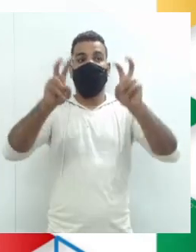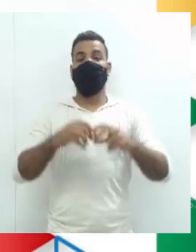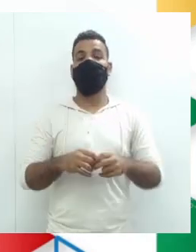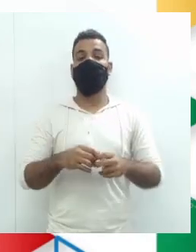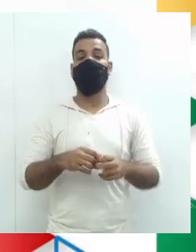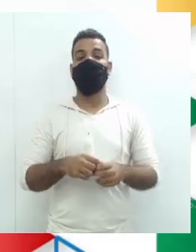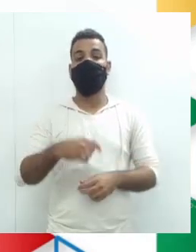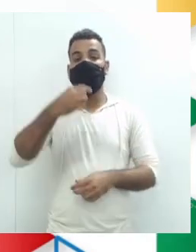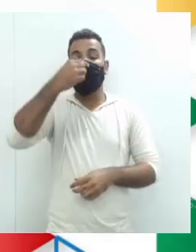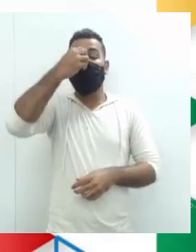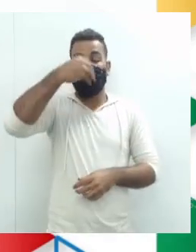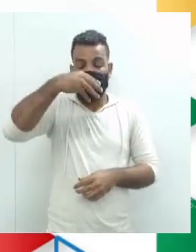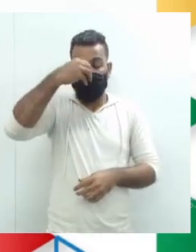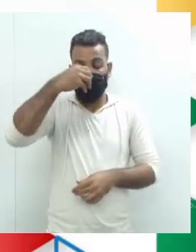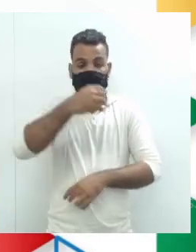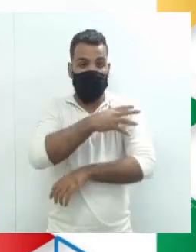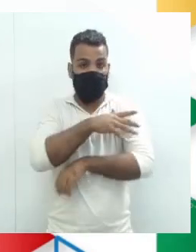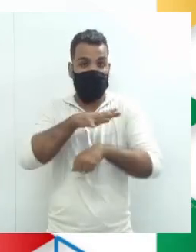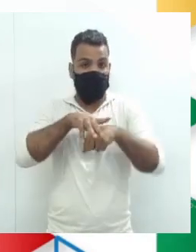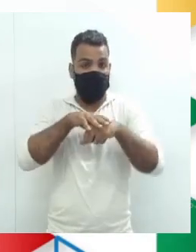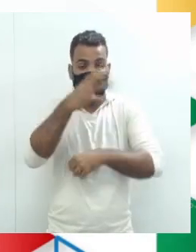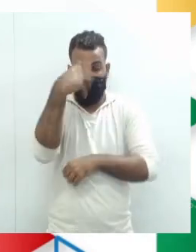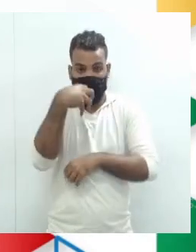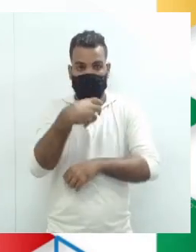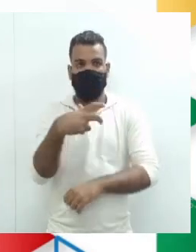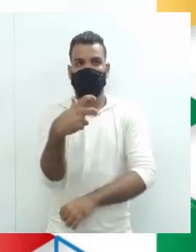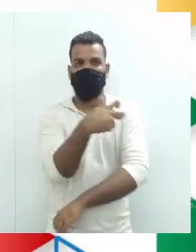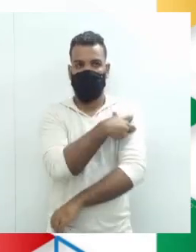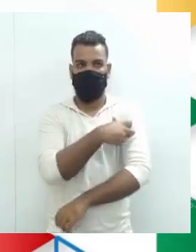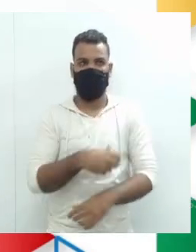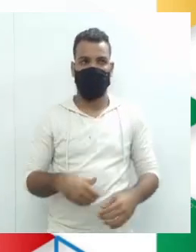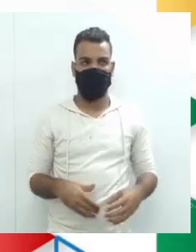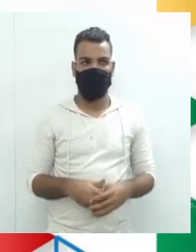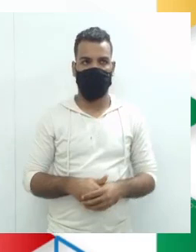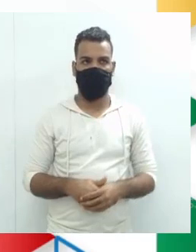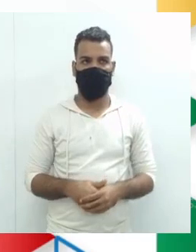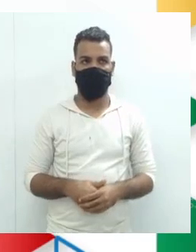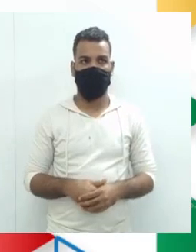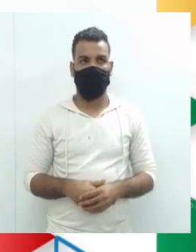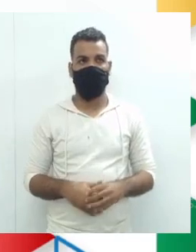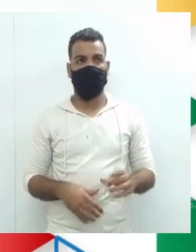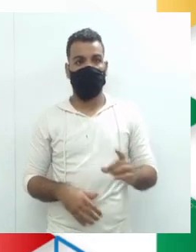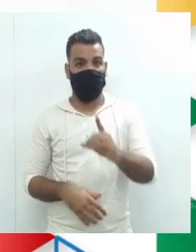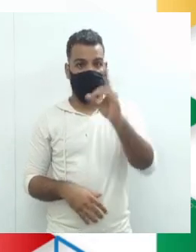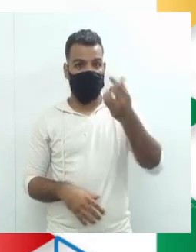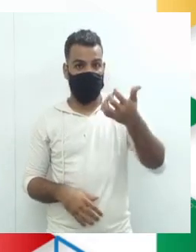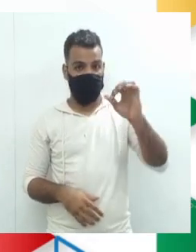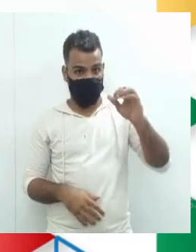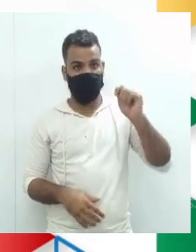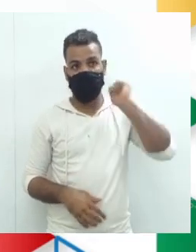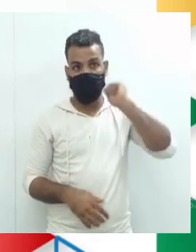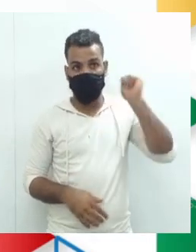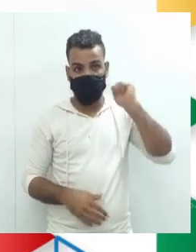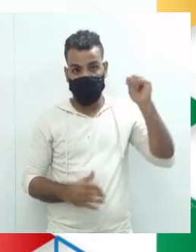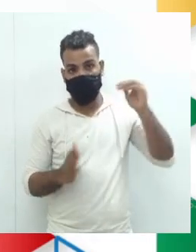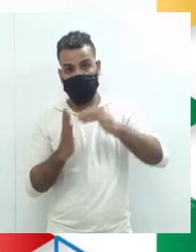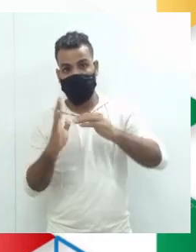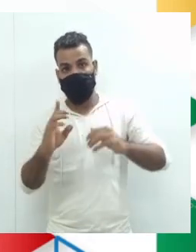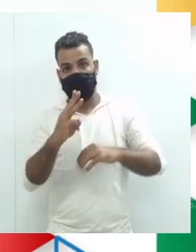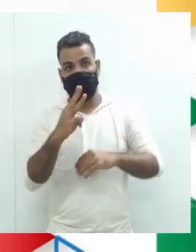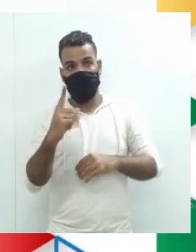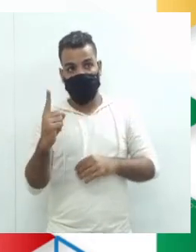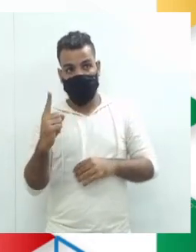é doença séria, vacine-se. E aí temos de 10 de abril a 31 de maio, certo?